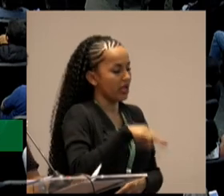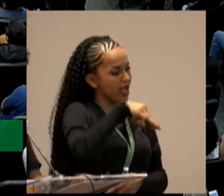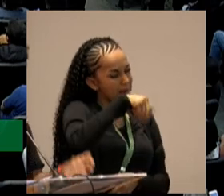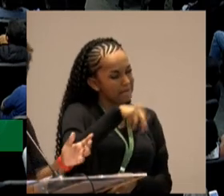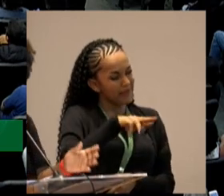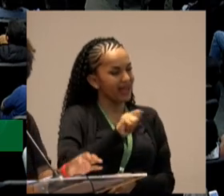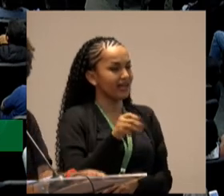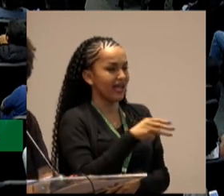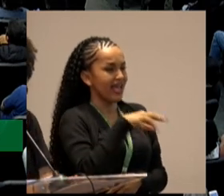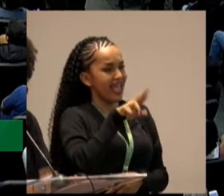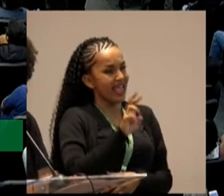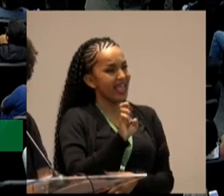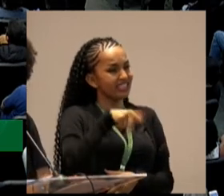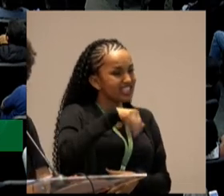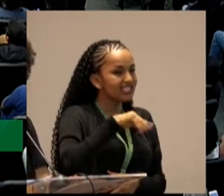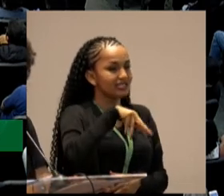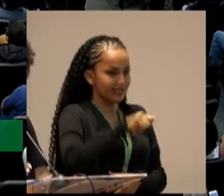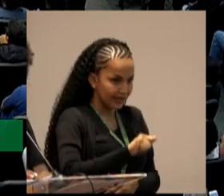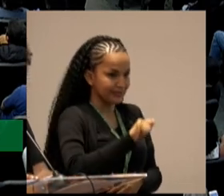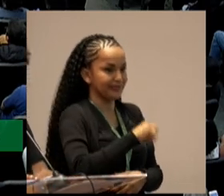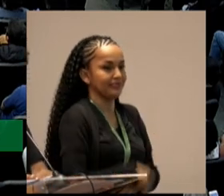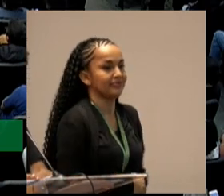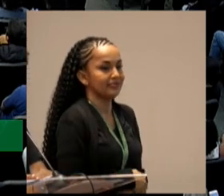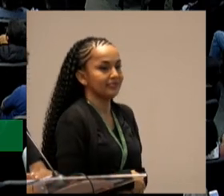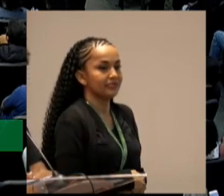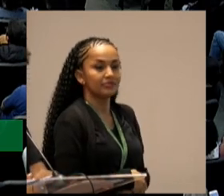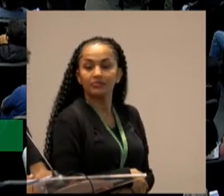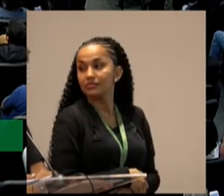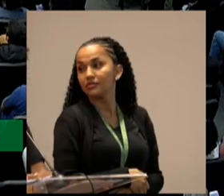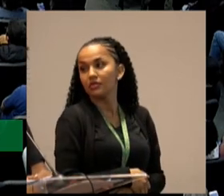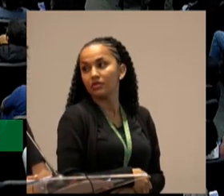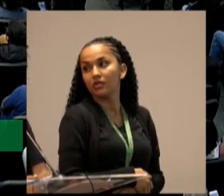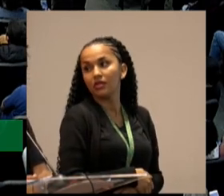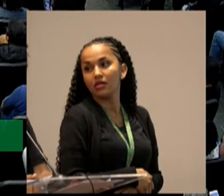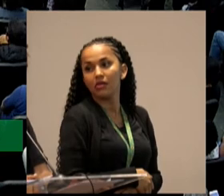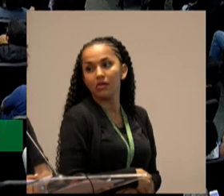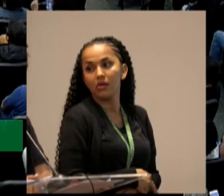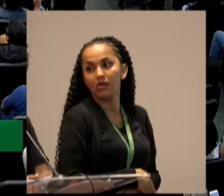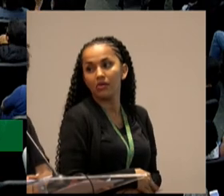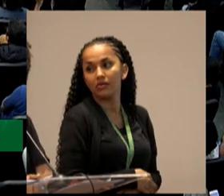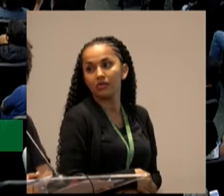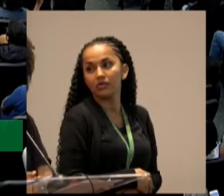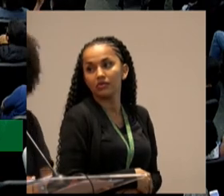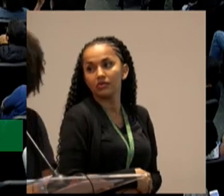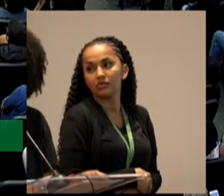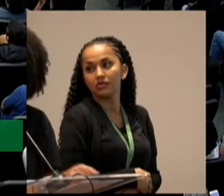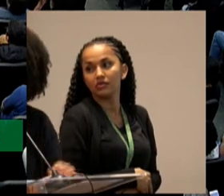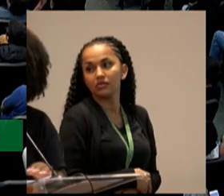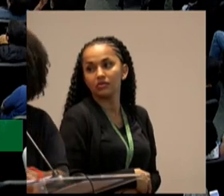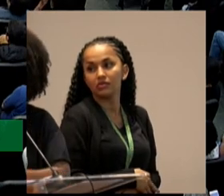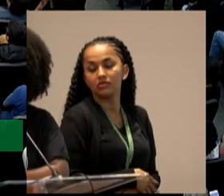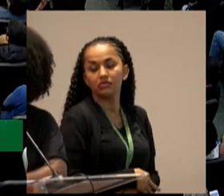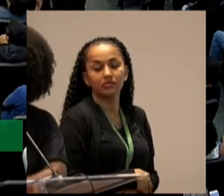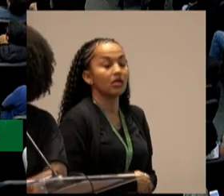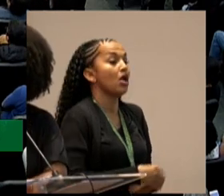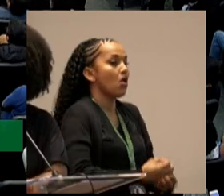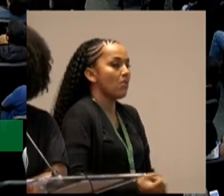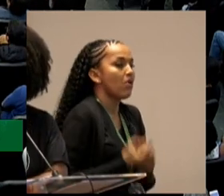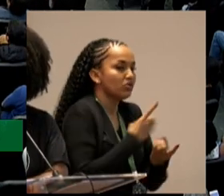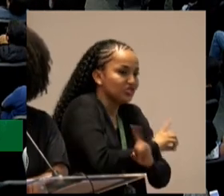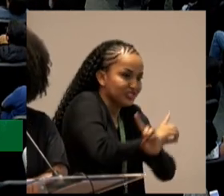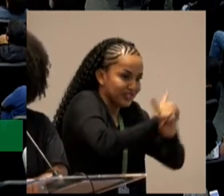Regina, que é assessora de políticas públicas para a igualdade racial e combate à intolerância religiosa. Bom